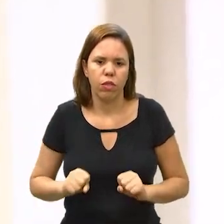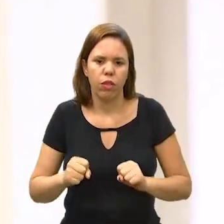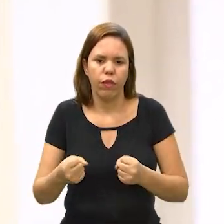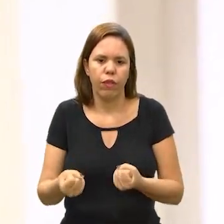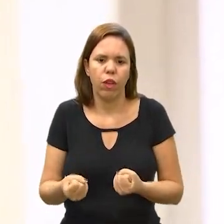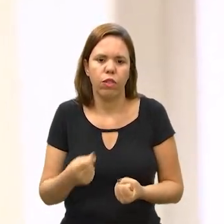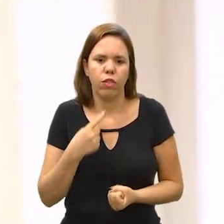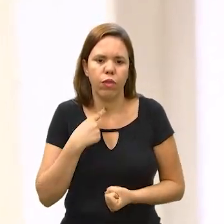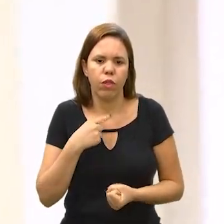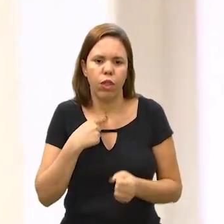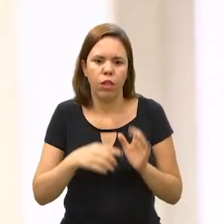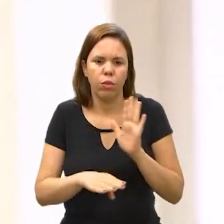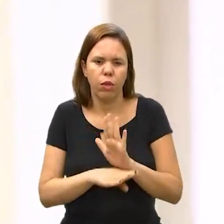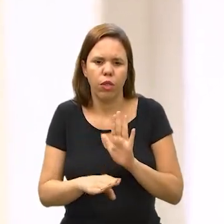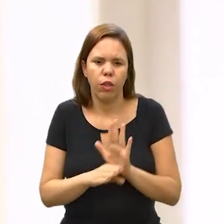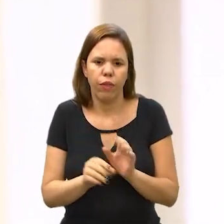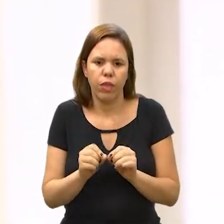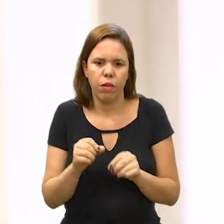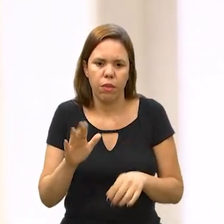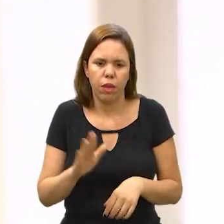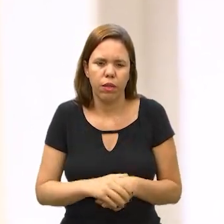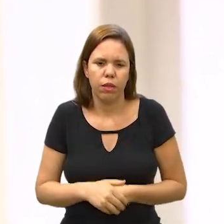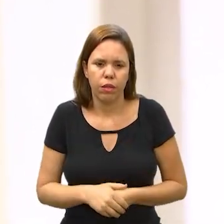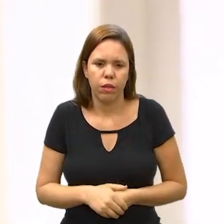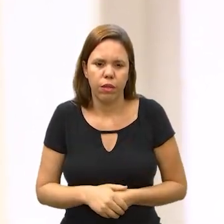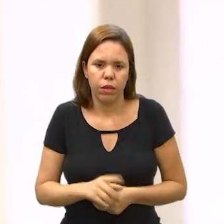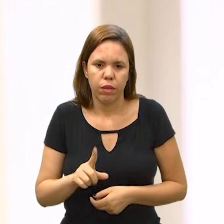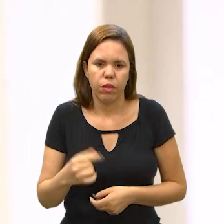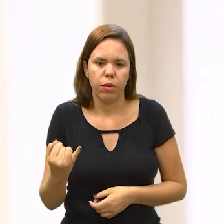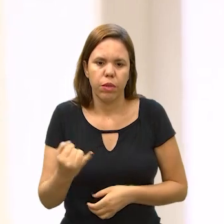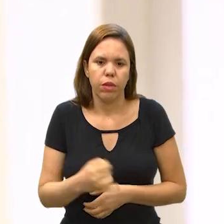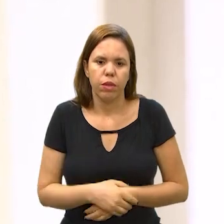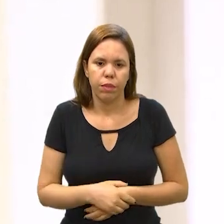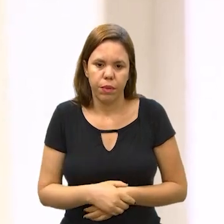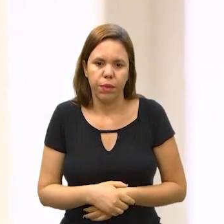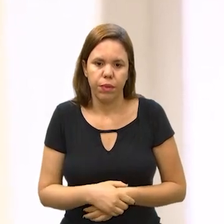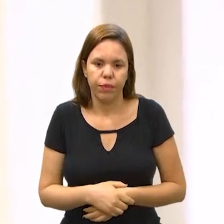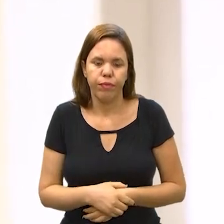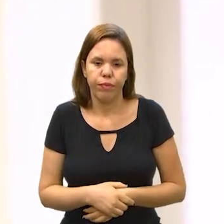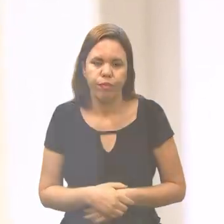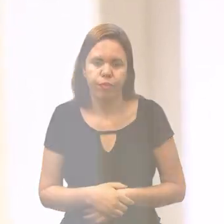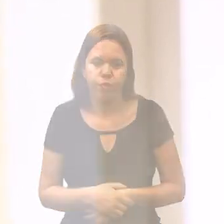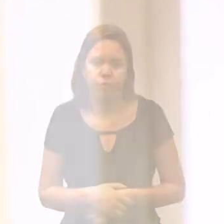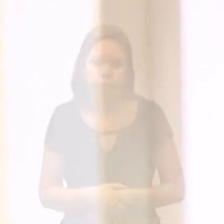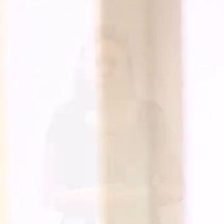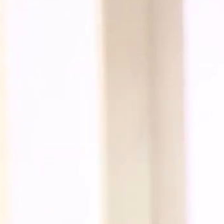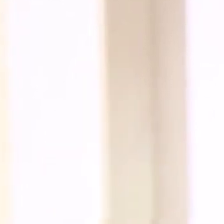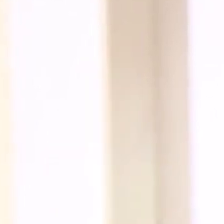força, nos dá vontade para fazer muito mais. Isso que importa, né?